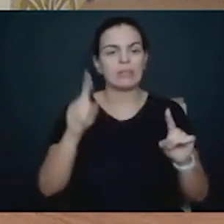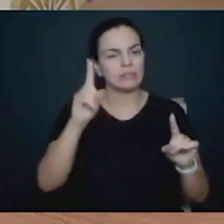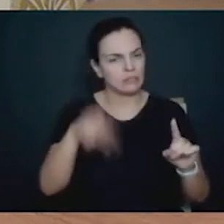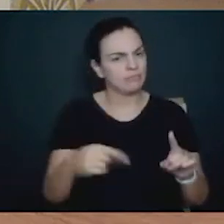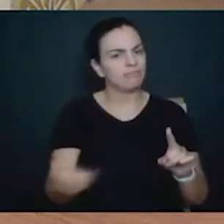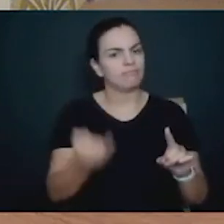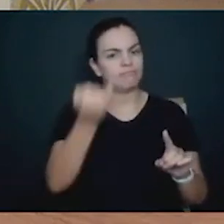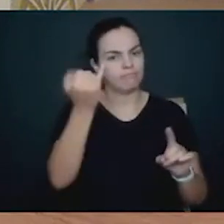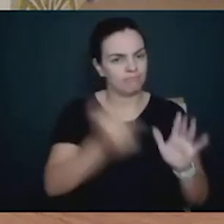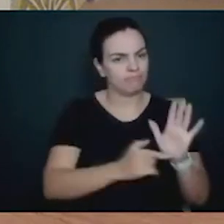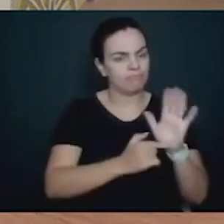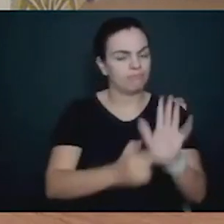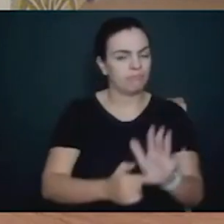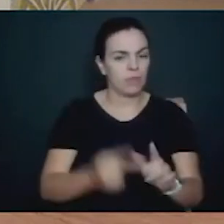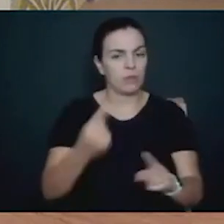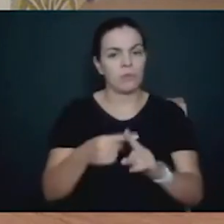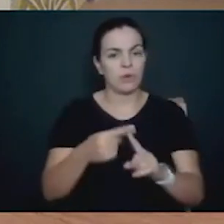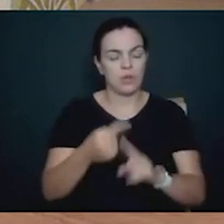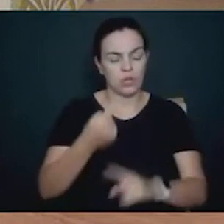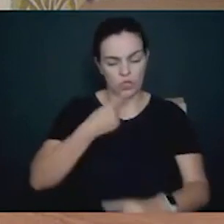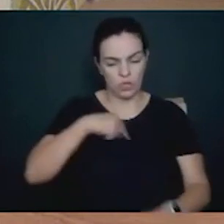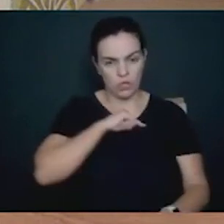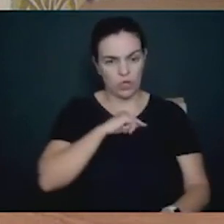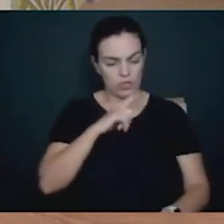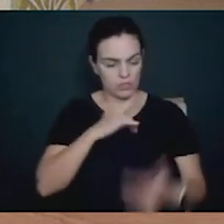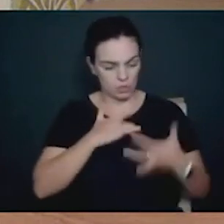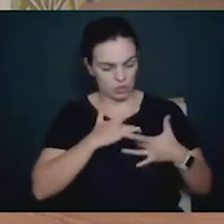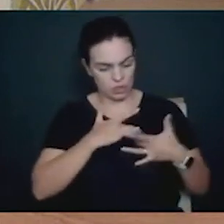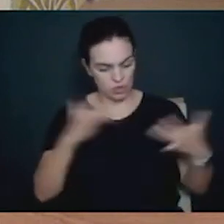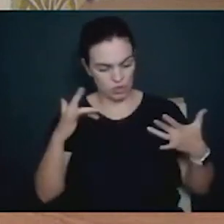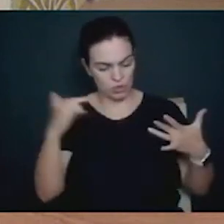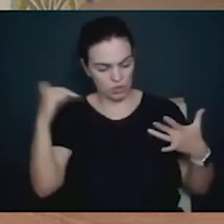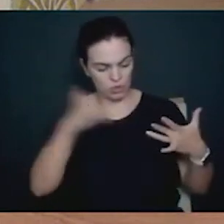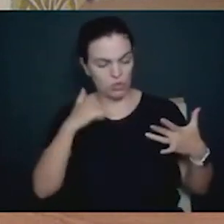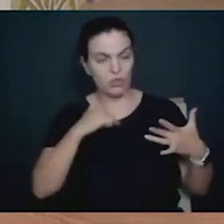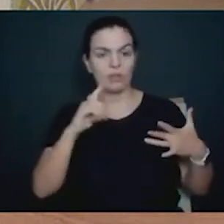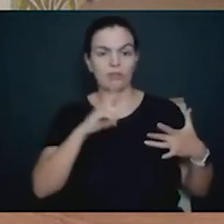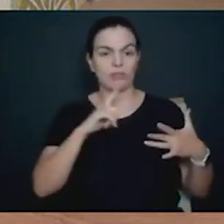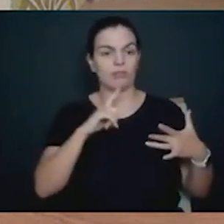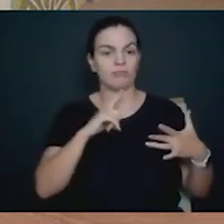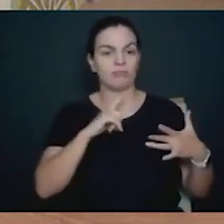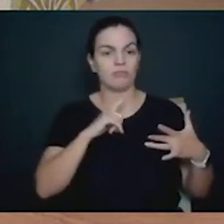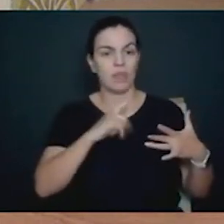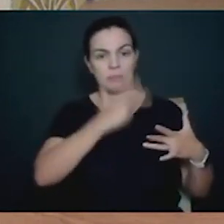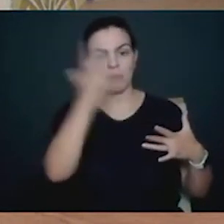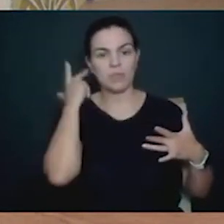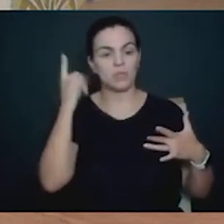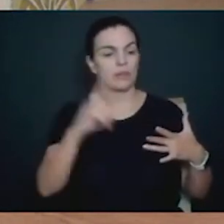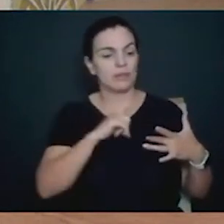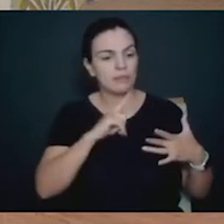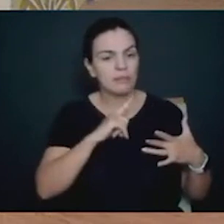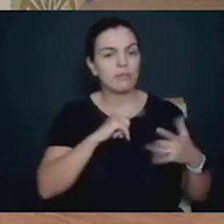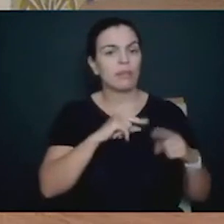espírito solidário, um projeto bastante importante. Aquele que tem mais, aquele que pode mais, pode e